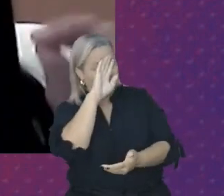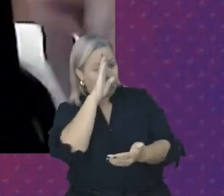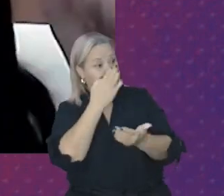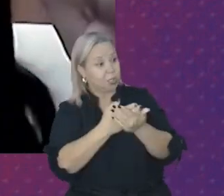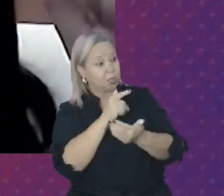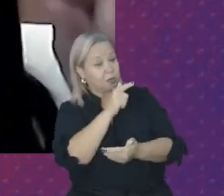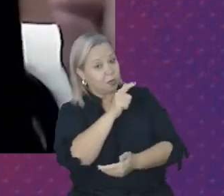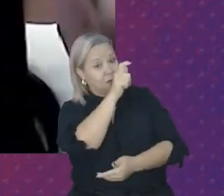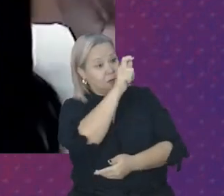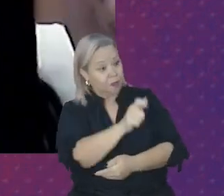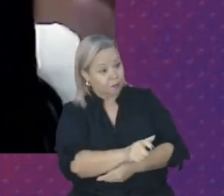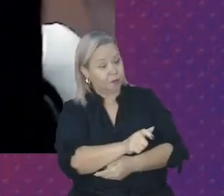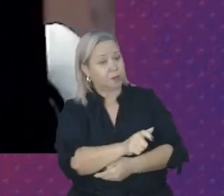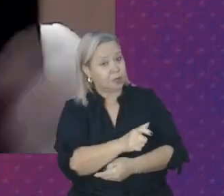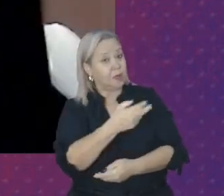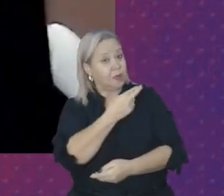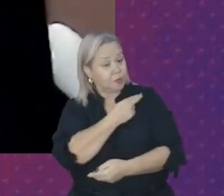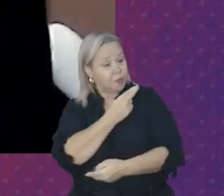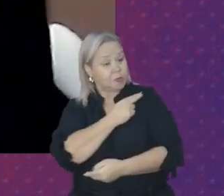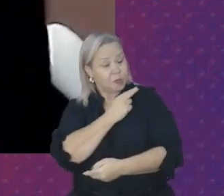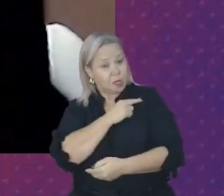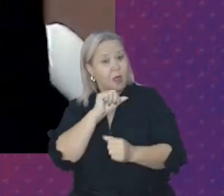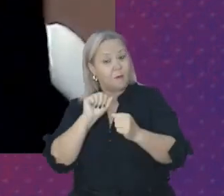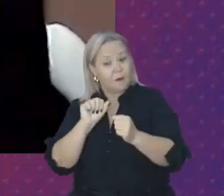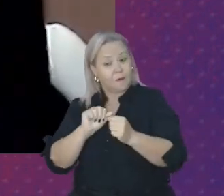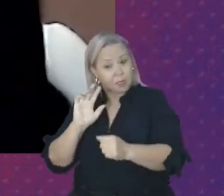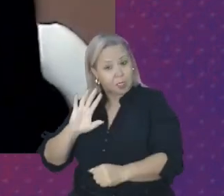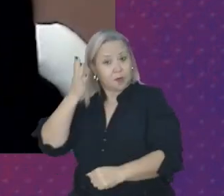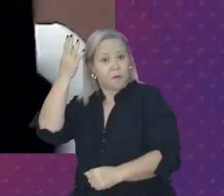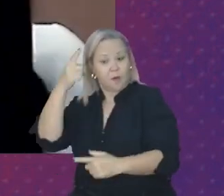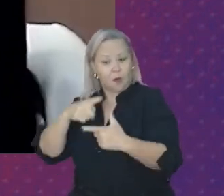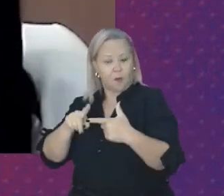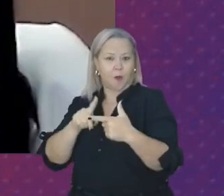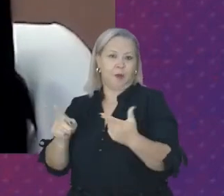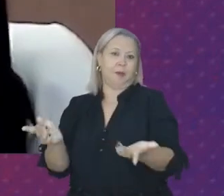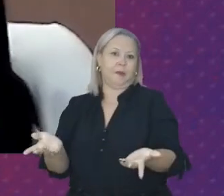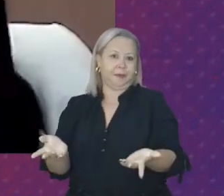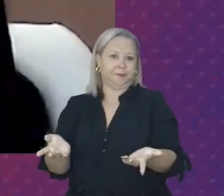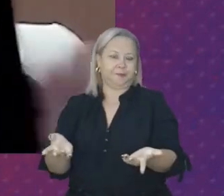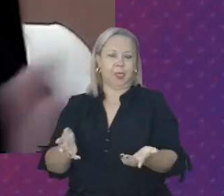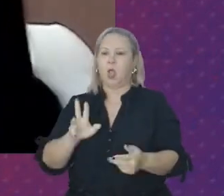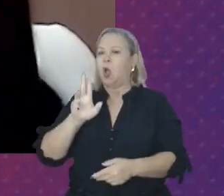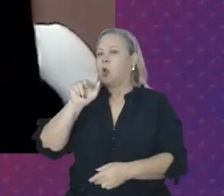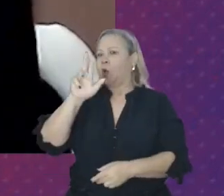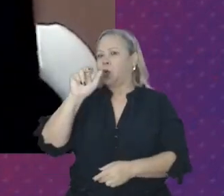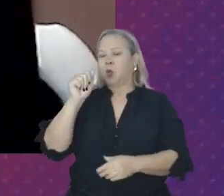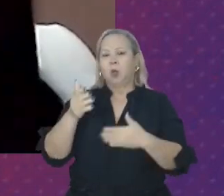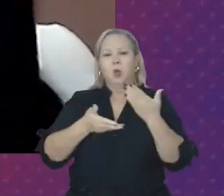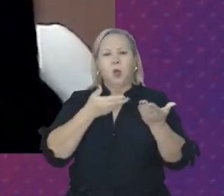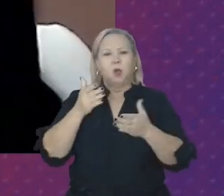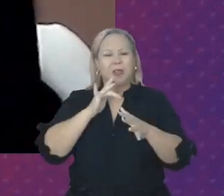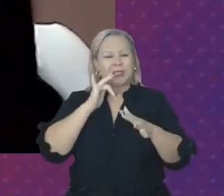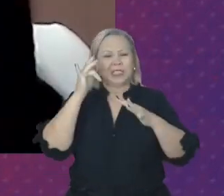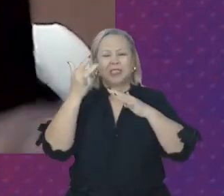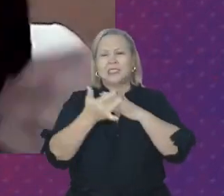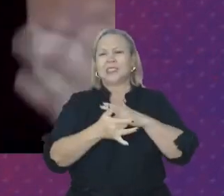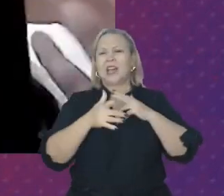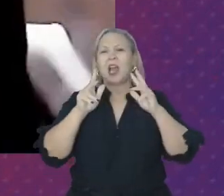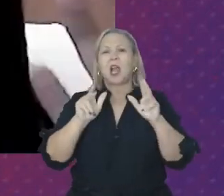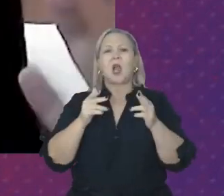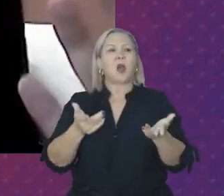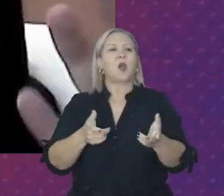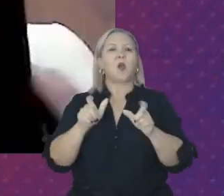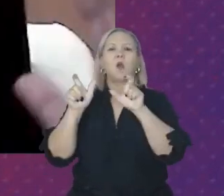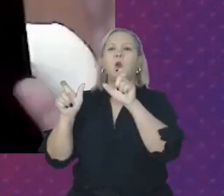que você será capaz de resolver o problema dele. Então, jamais trate as redes sociais como